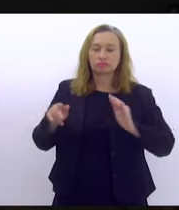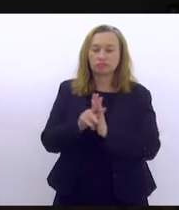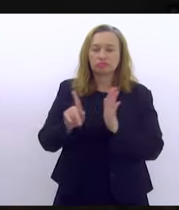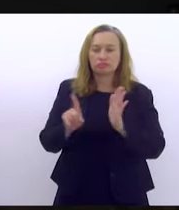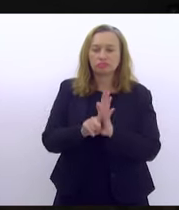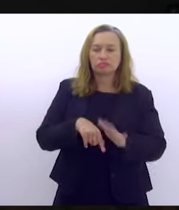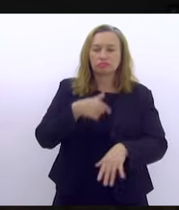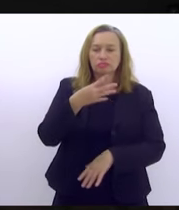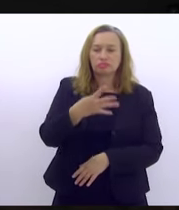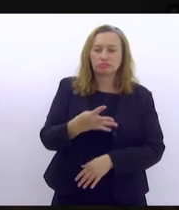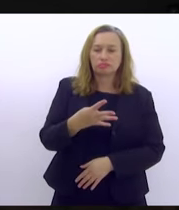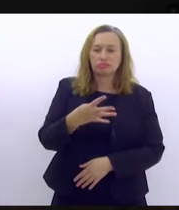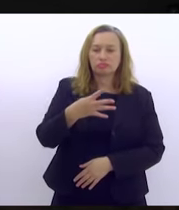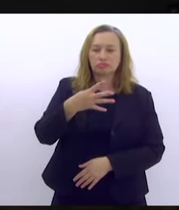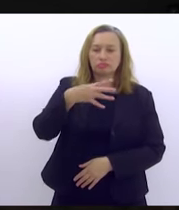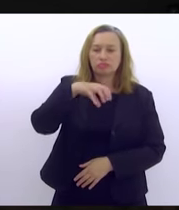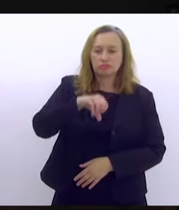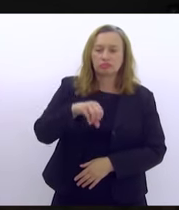projeto de lei número